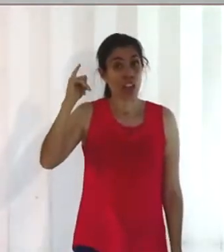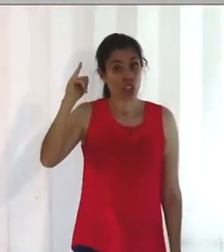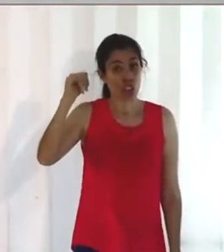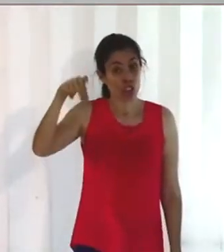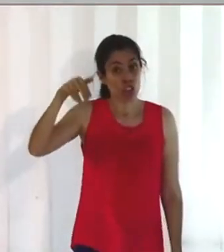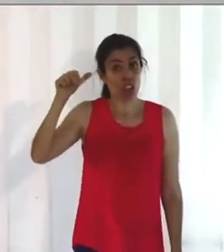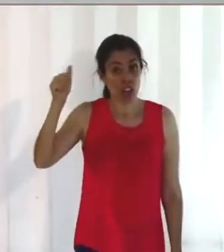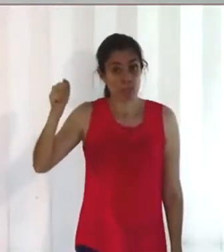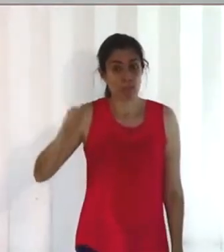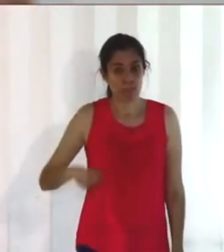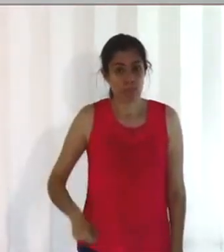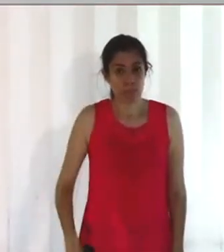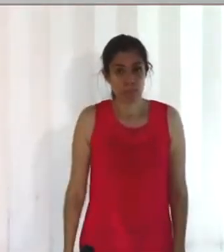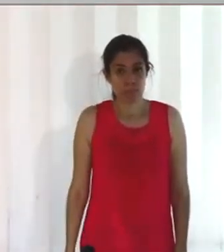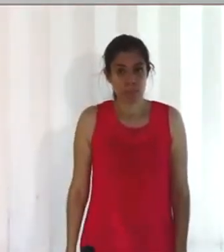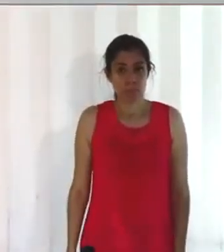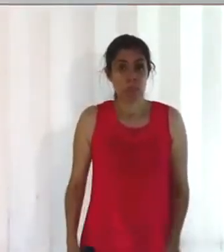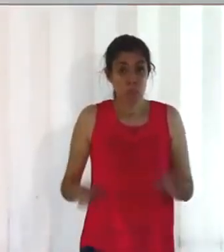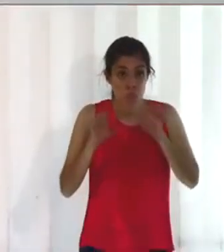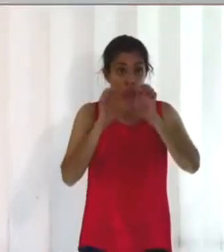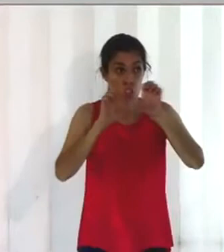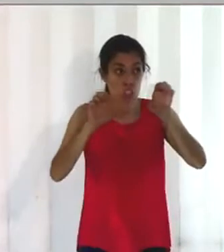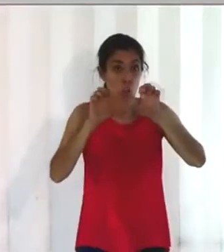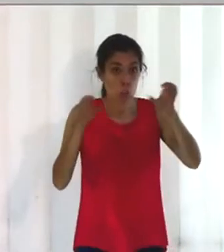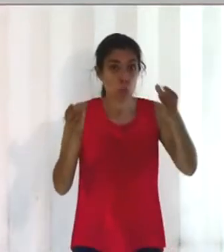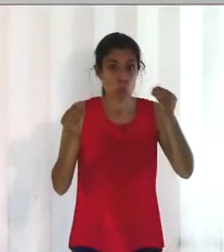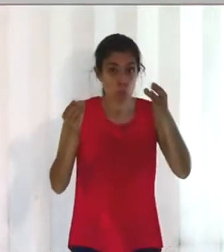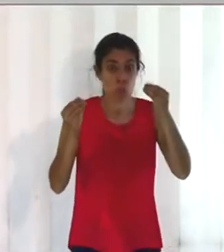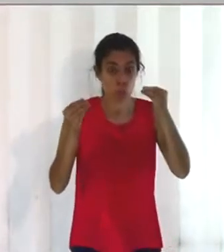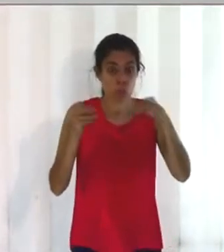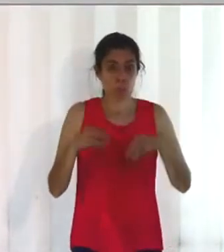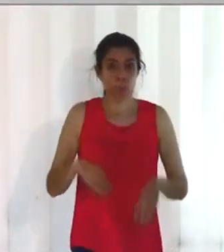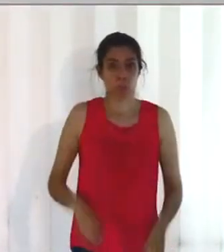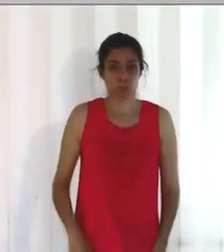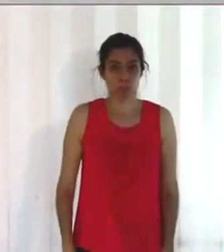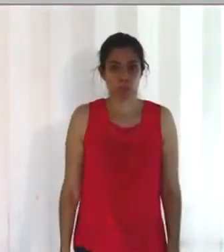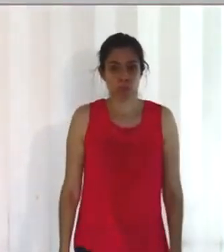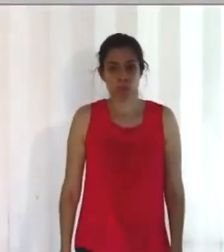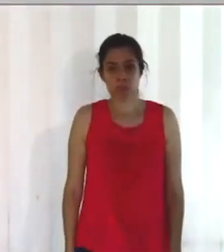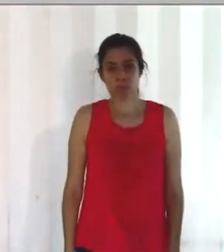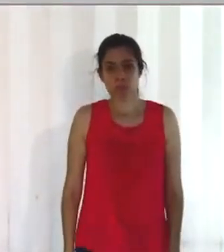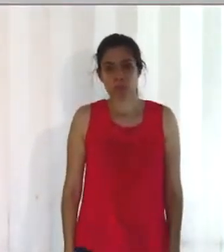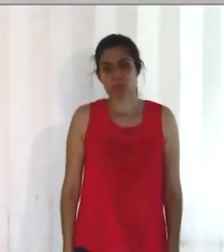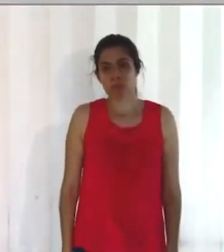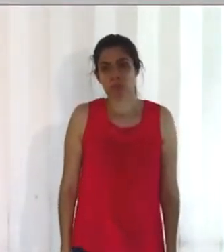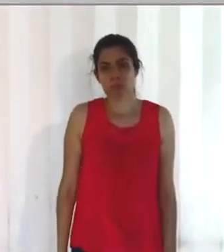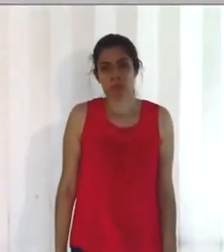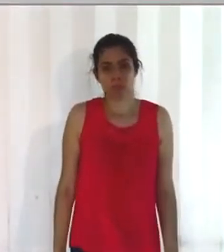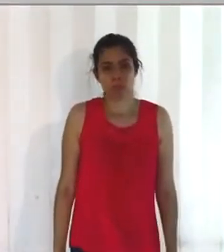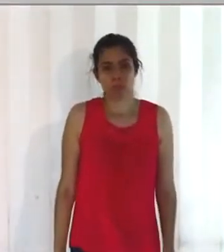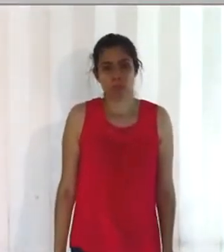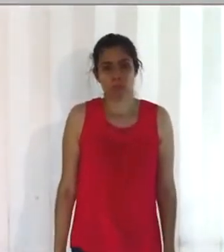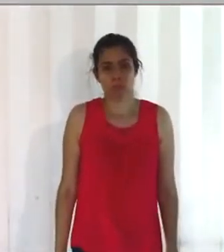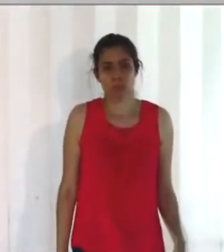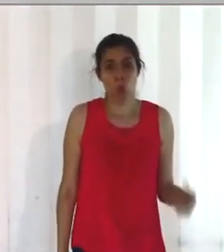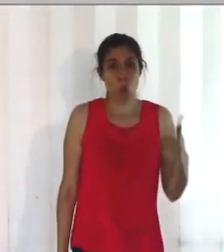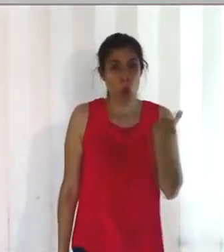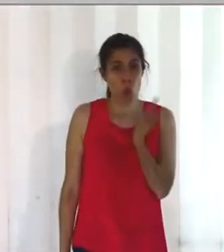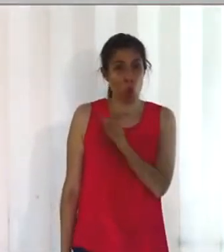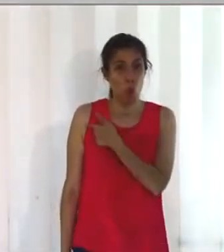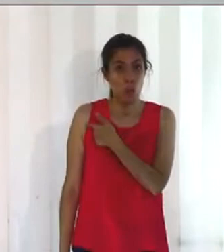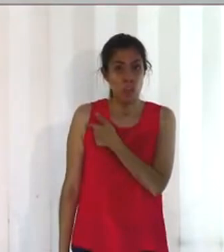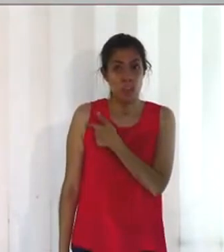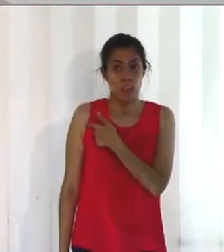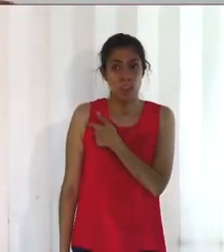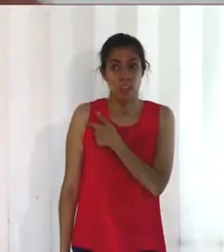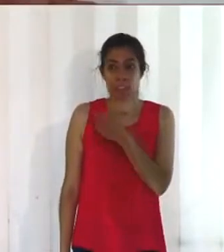deles, dentre eles, o reverendo João Marcos Rocha, ele trabalha na China hoje. As notícias que nós temos de lá é